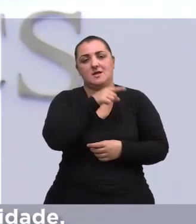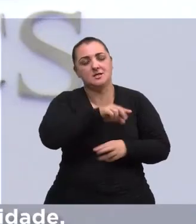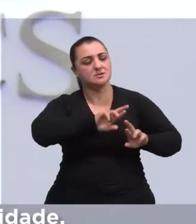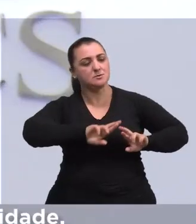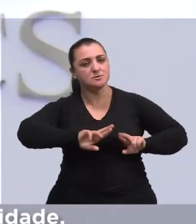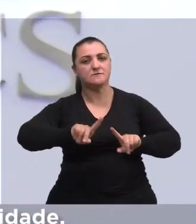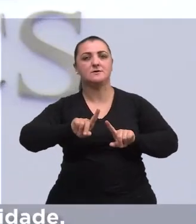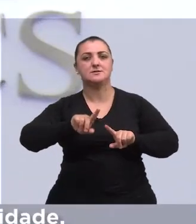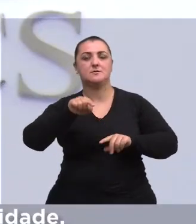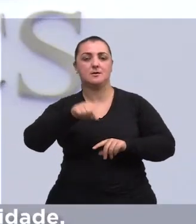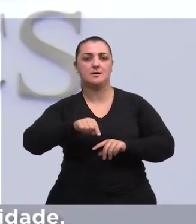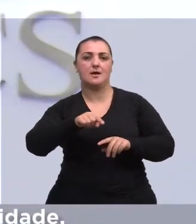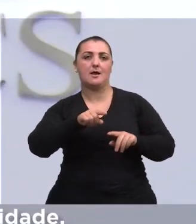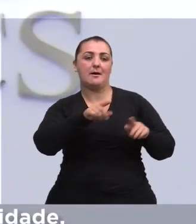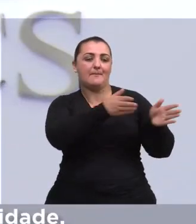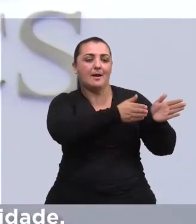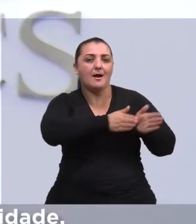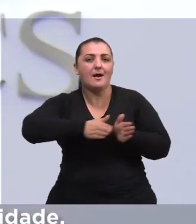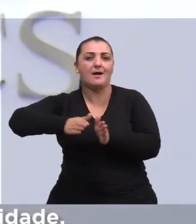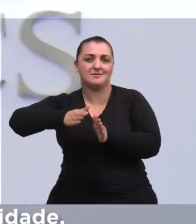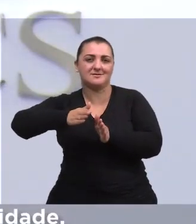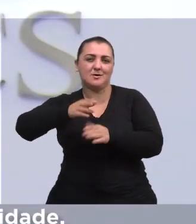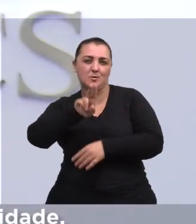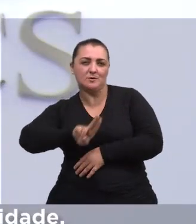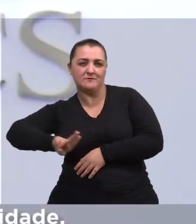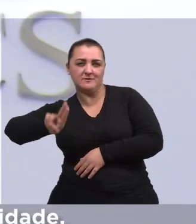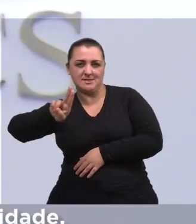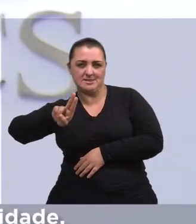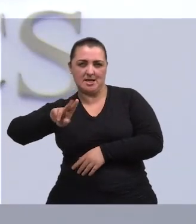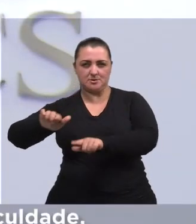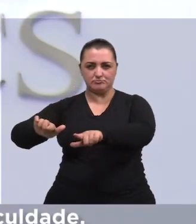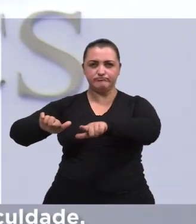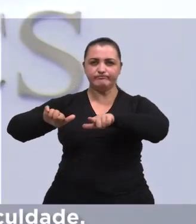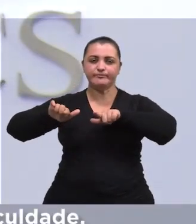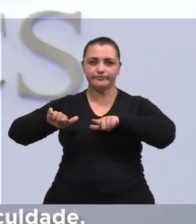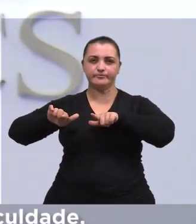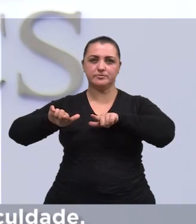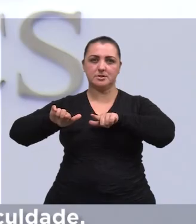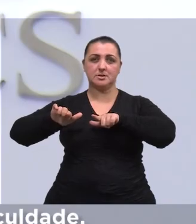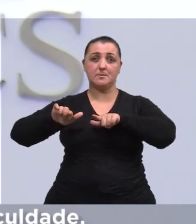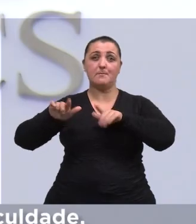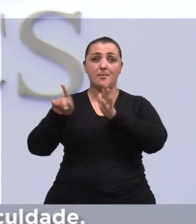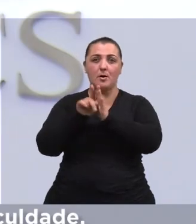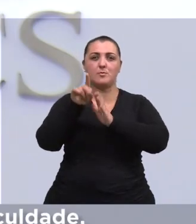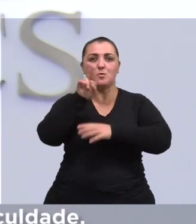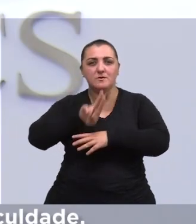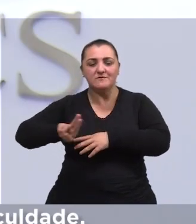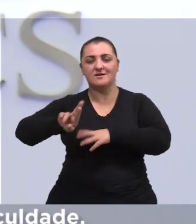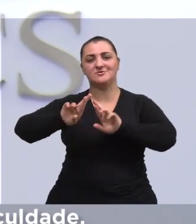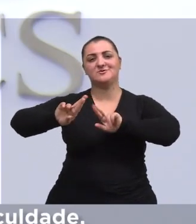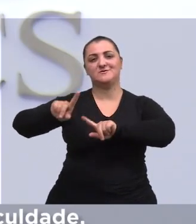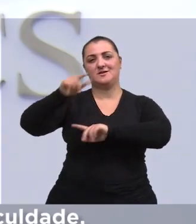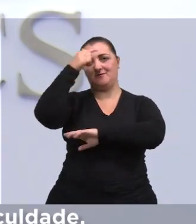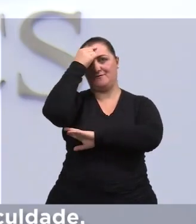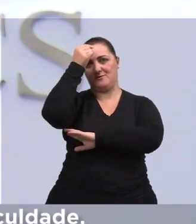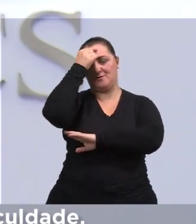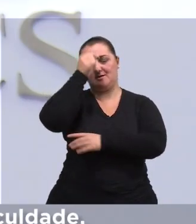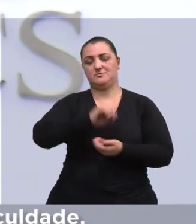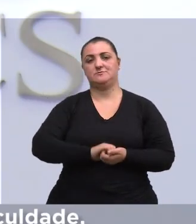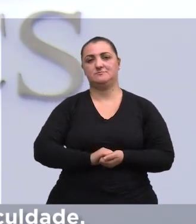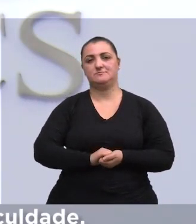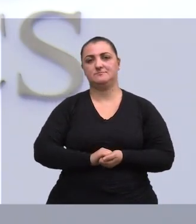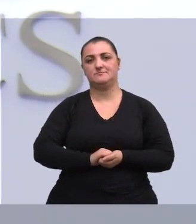E esse é o grande diferencial aqui. Quem passa por uma universidade e tem um diploma de uma universidade que é diferente